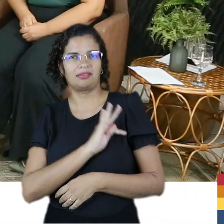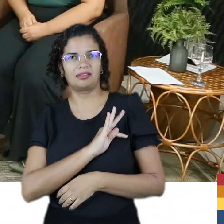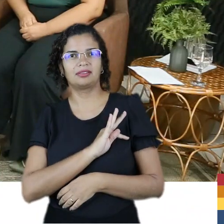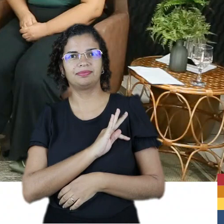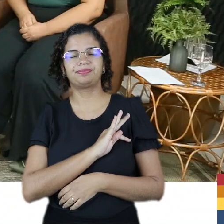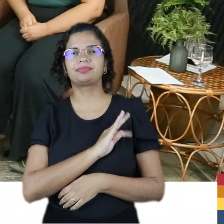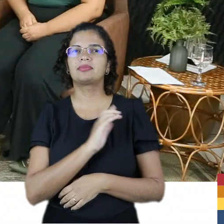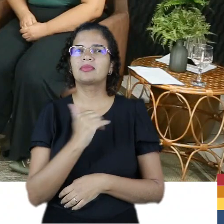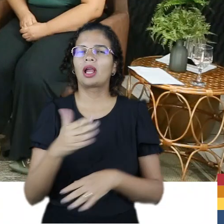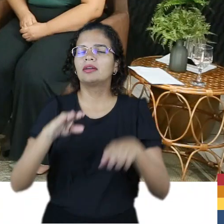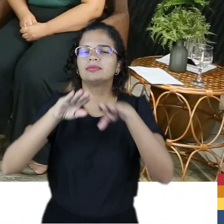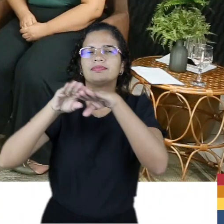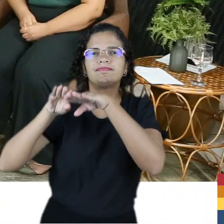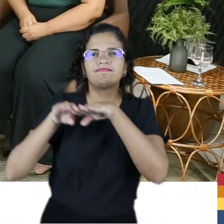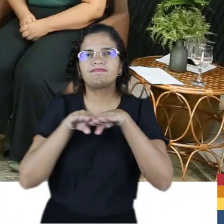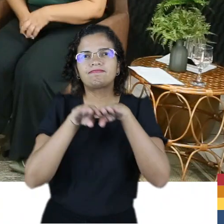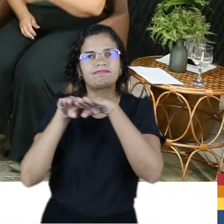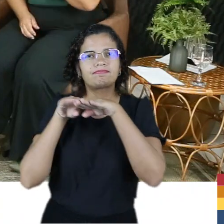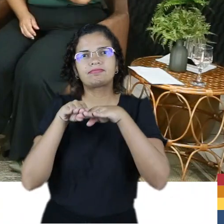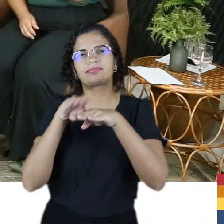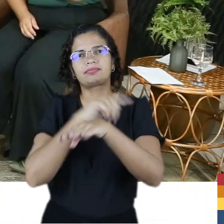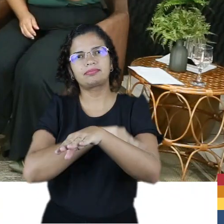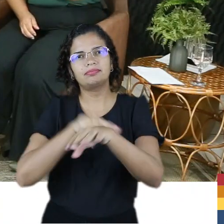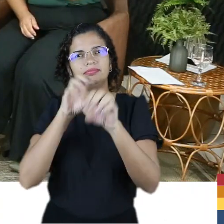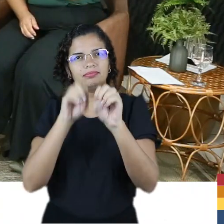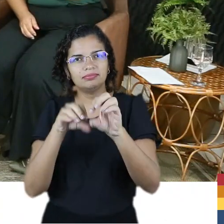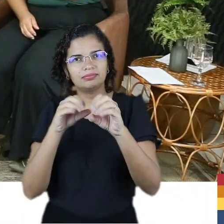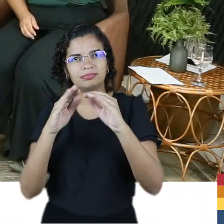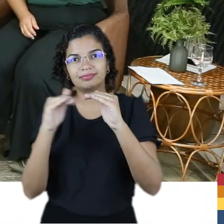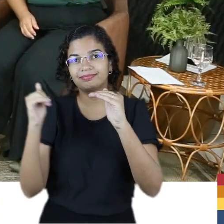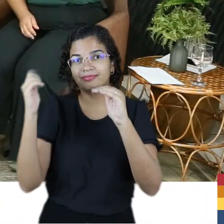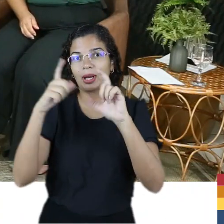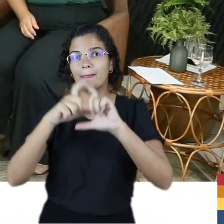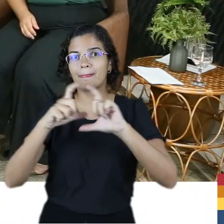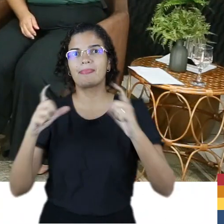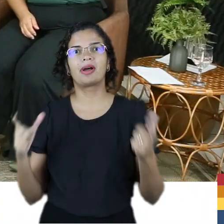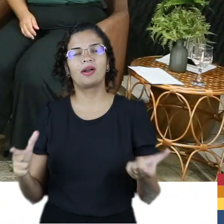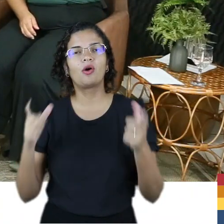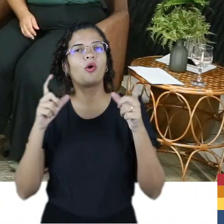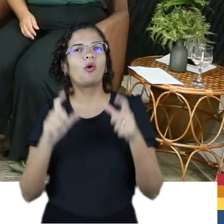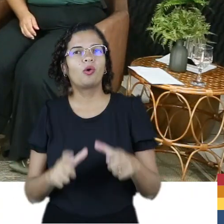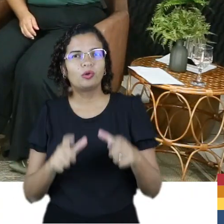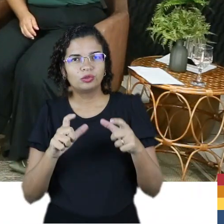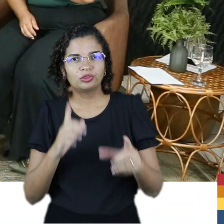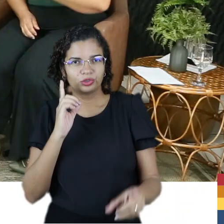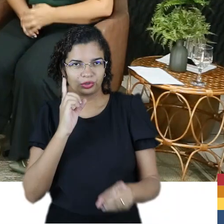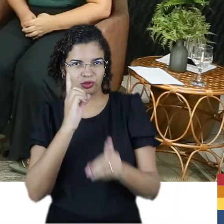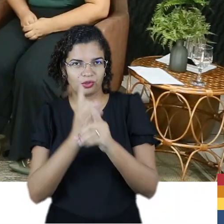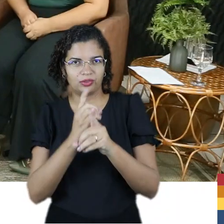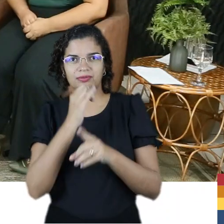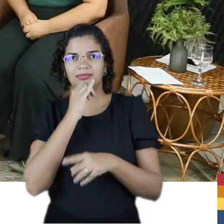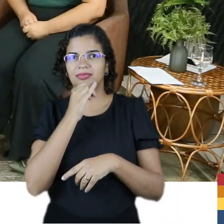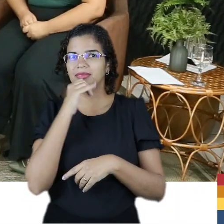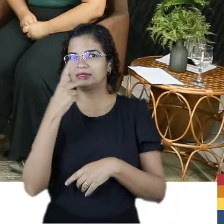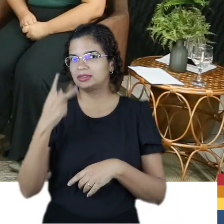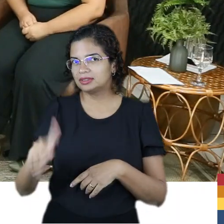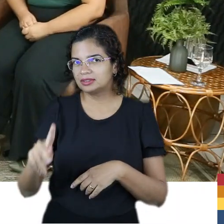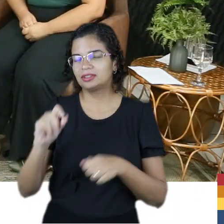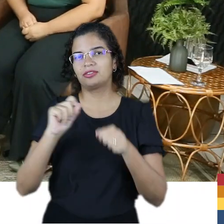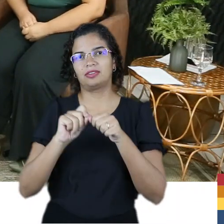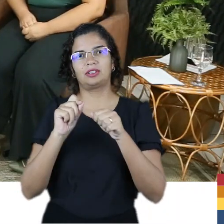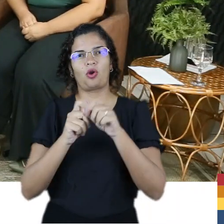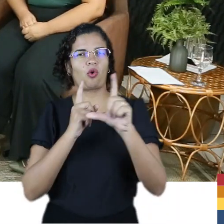superar essa dicotomia entre trabalho manual e trabalho intelectual então ele parte de uma proposta educacional chamada de ensino